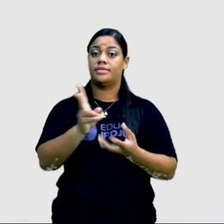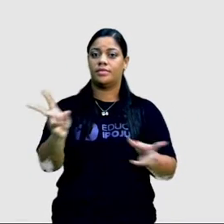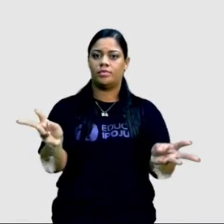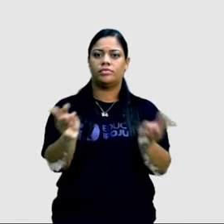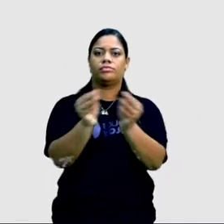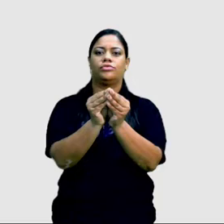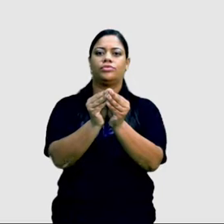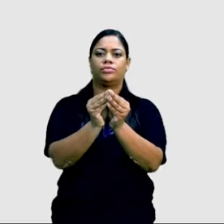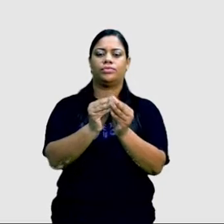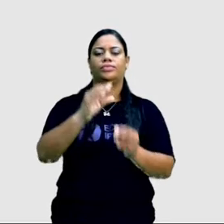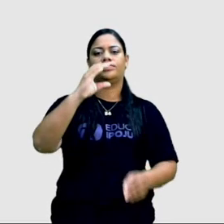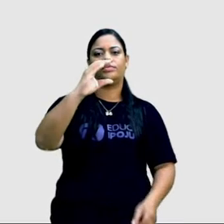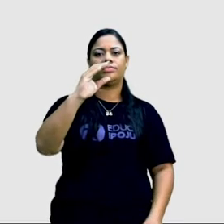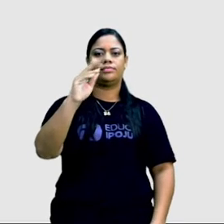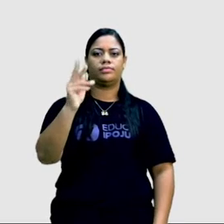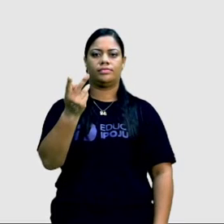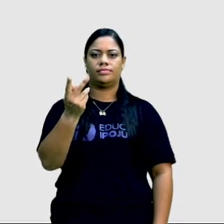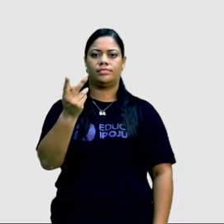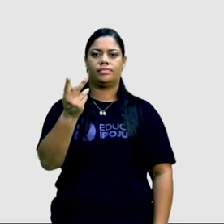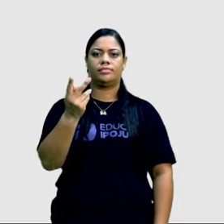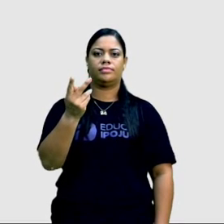dígrafos CH,